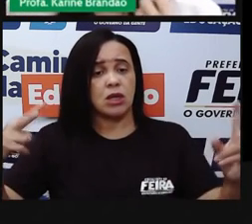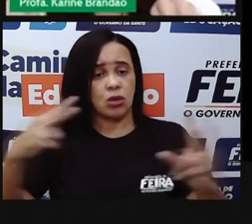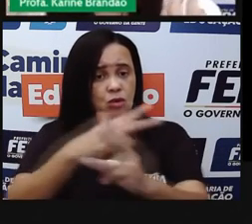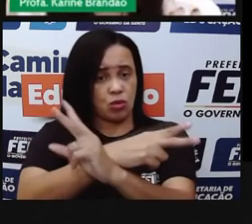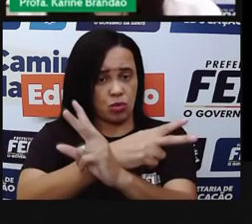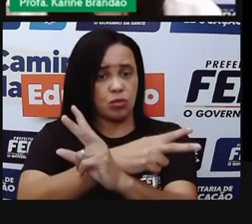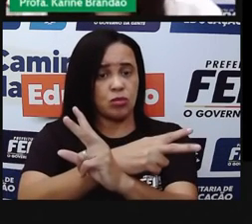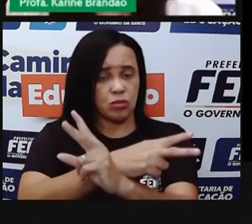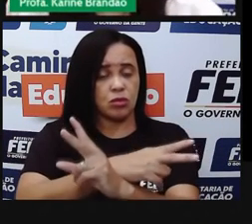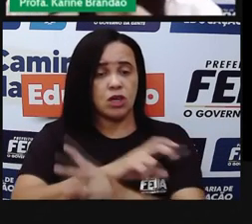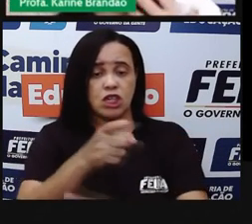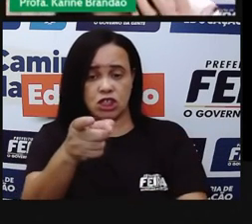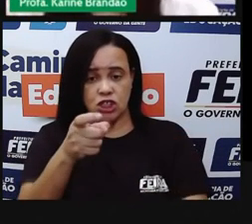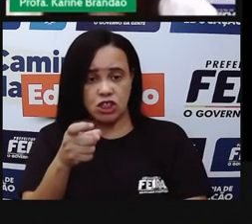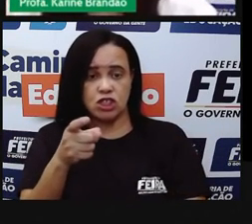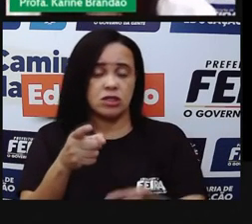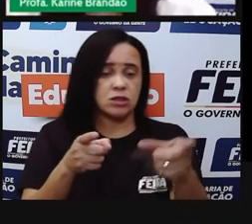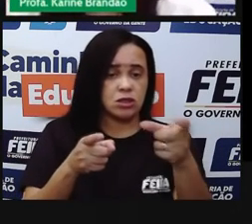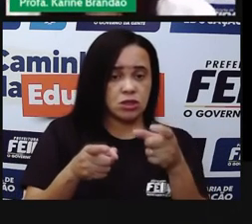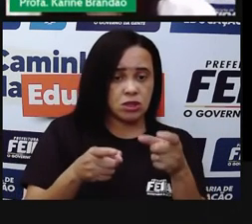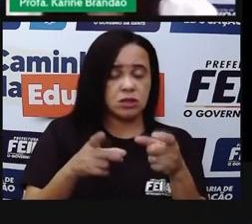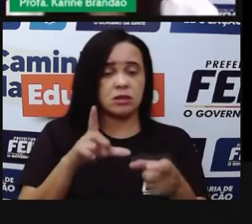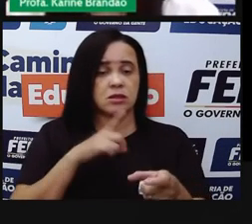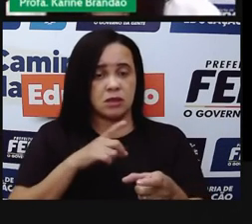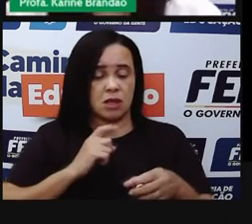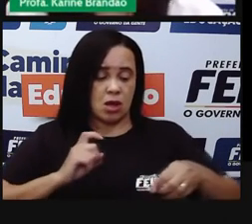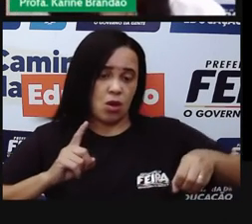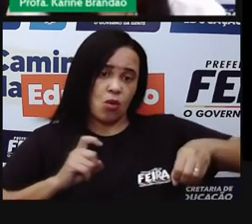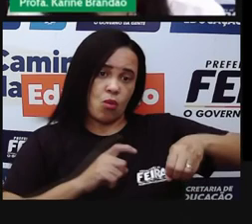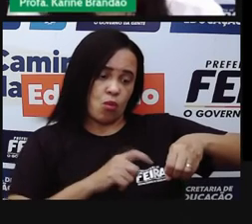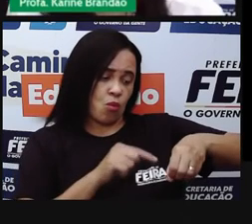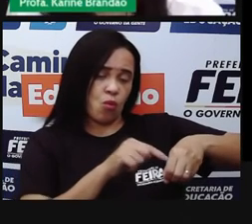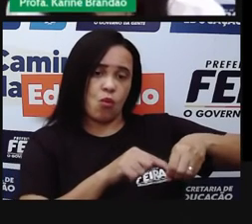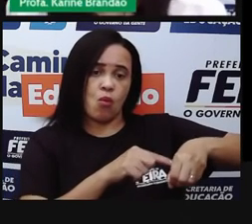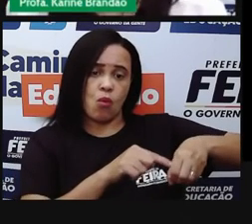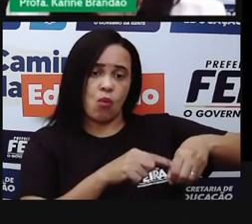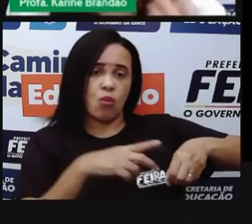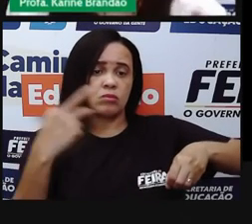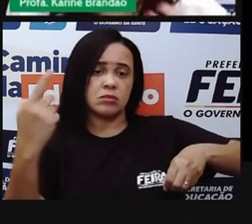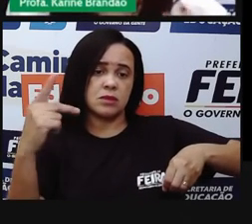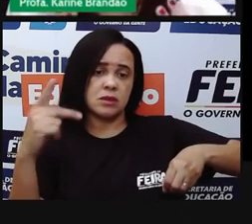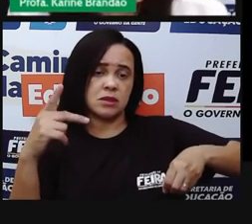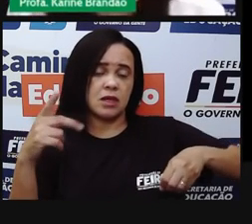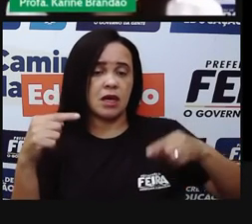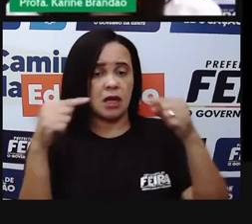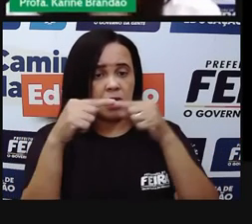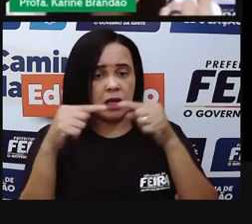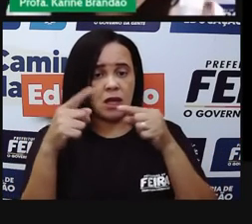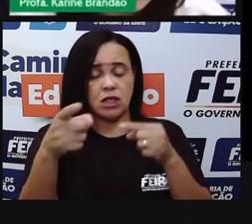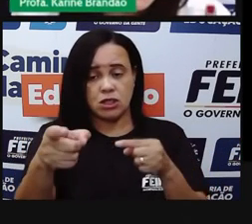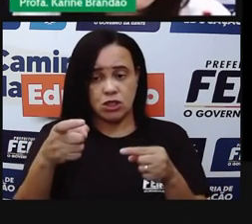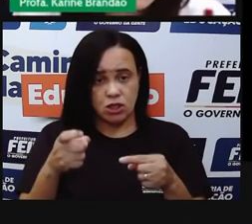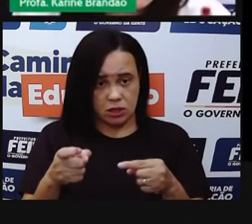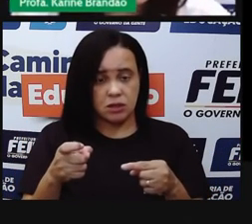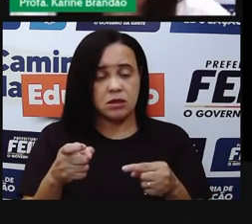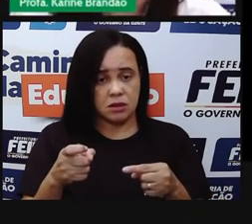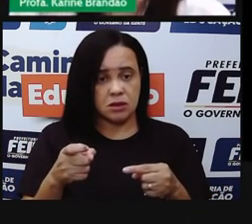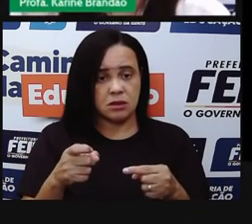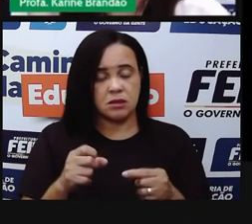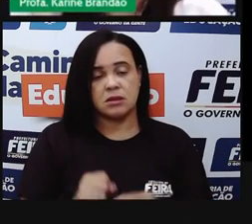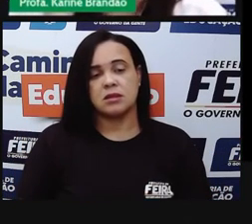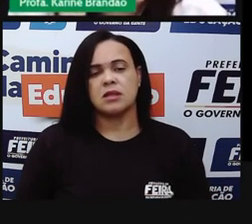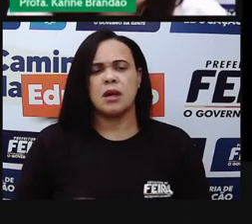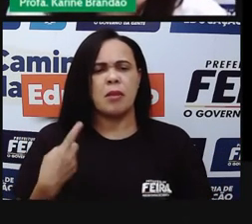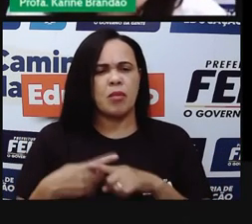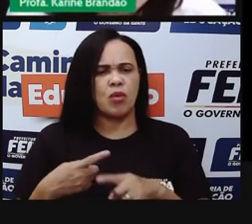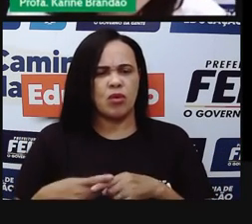Então, os óvulos dela vão ser o quê? X. Pode ser XX em um mesmo óvulo? Não,